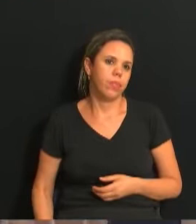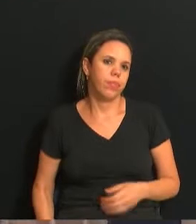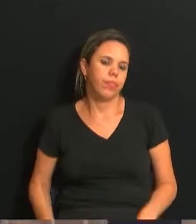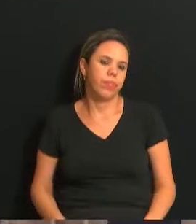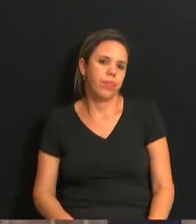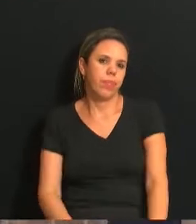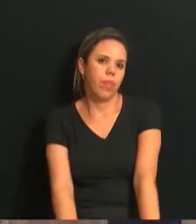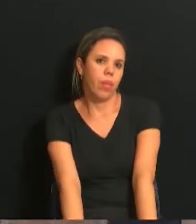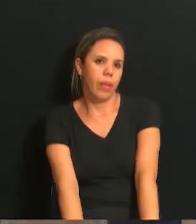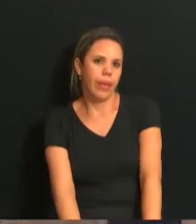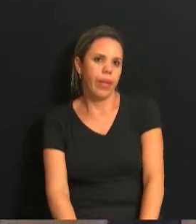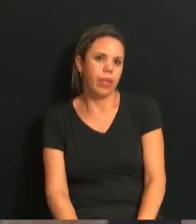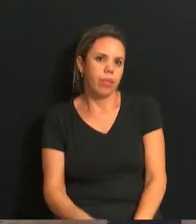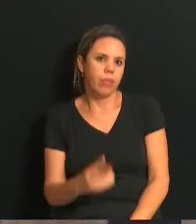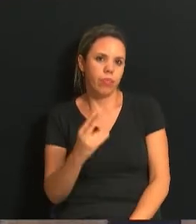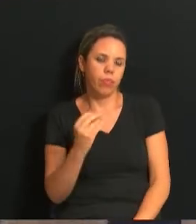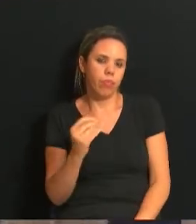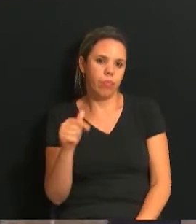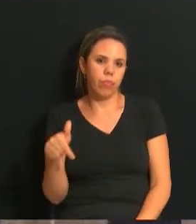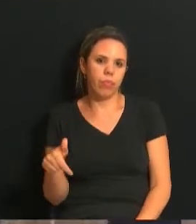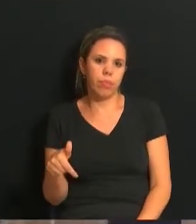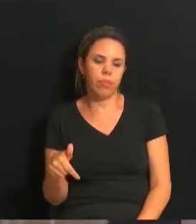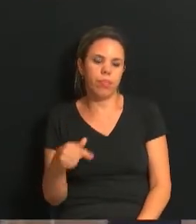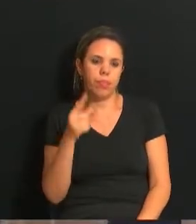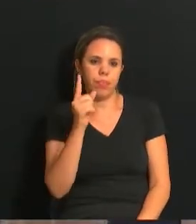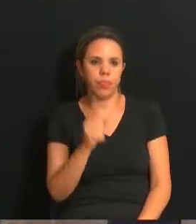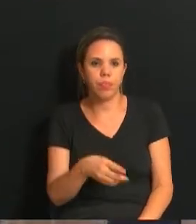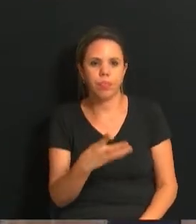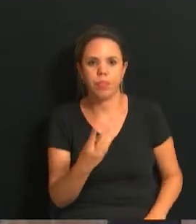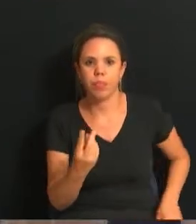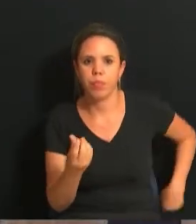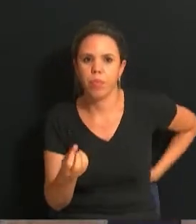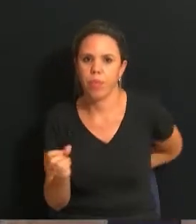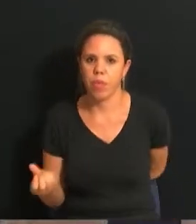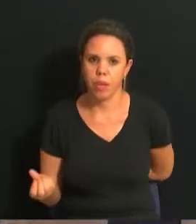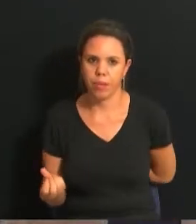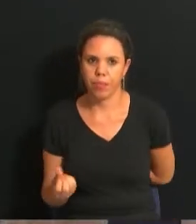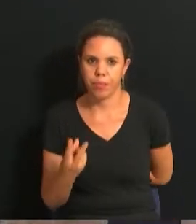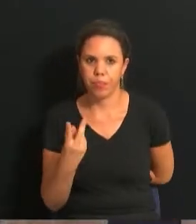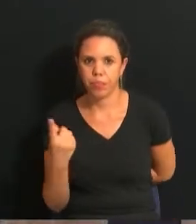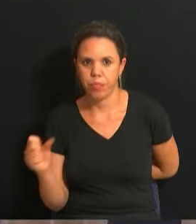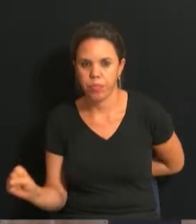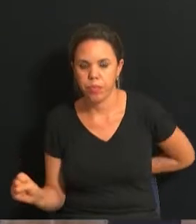Então, em 2017, 1.406, em 2018 tem um salto,